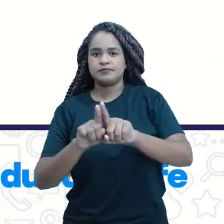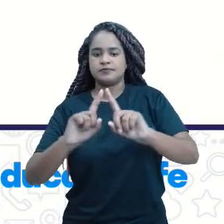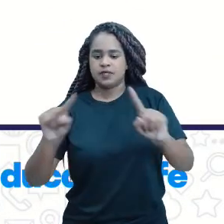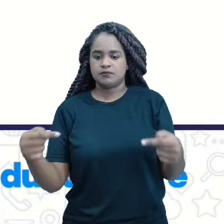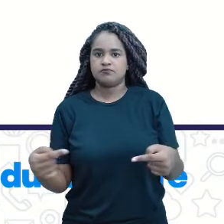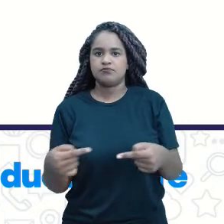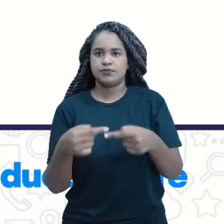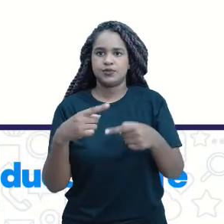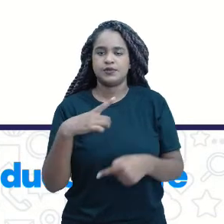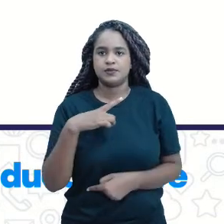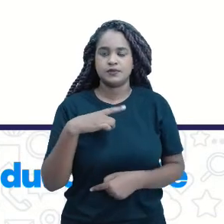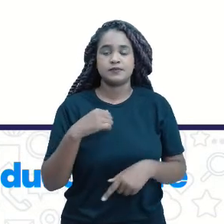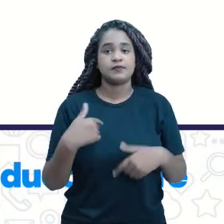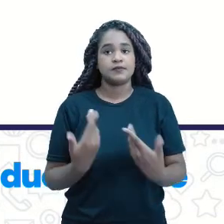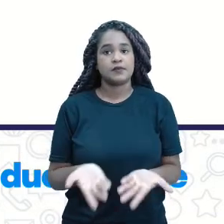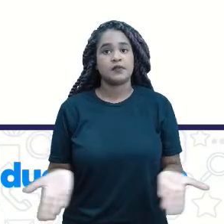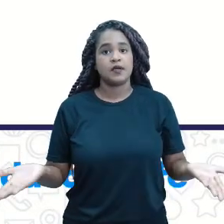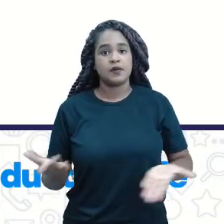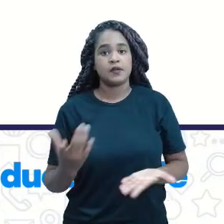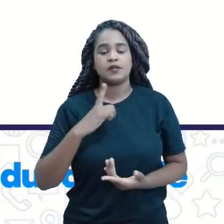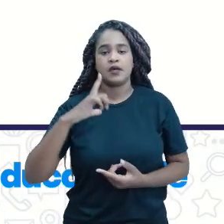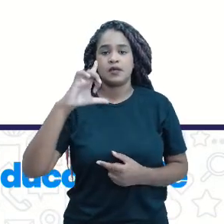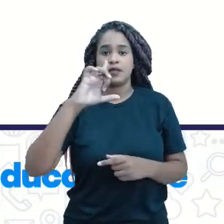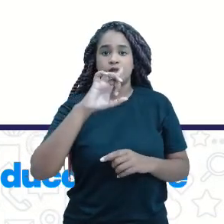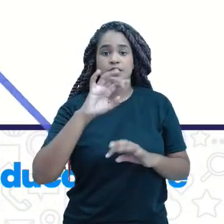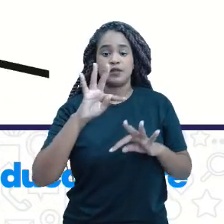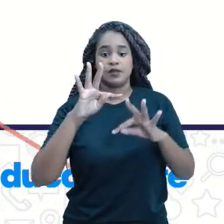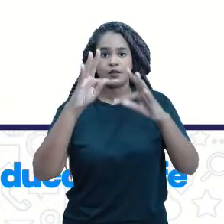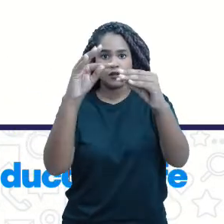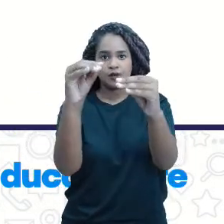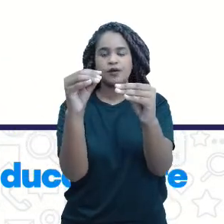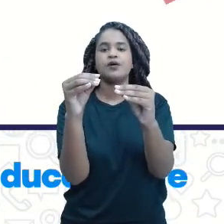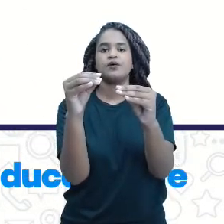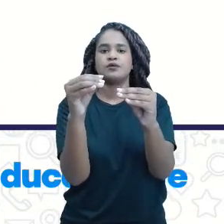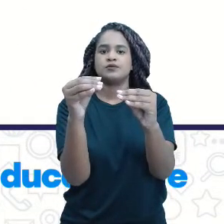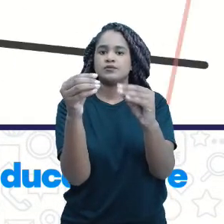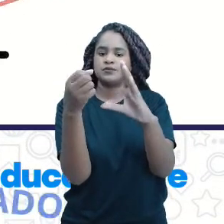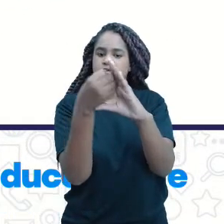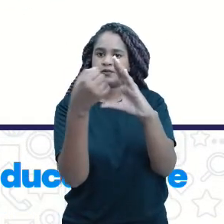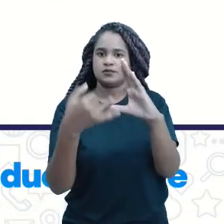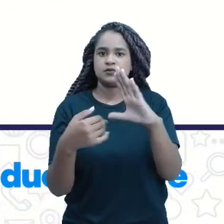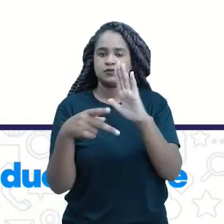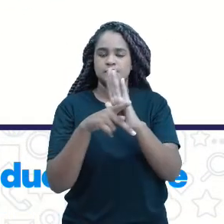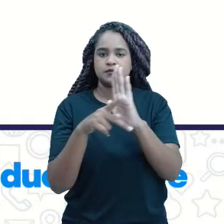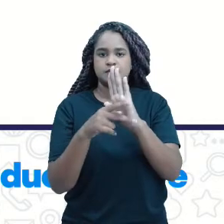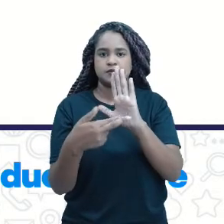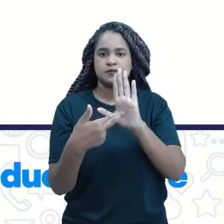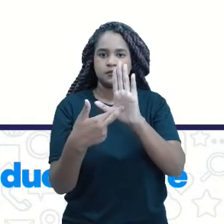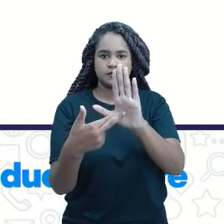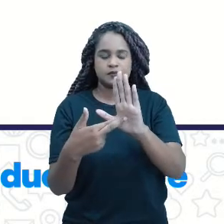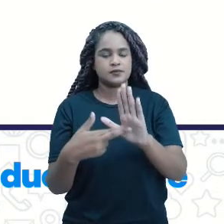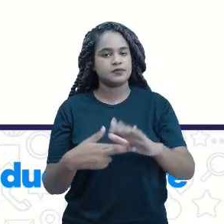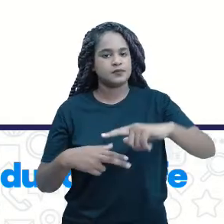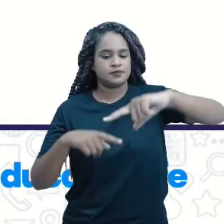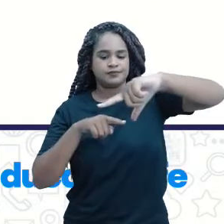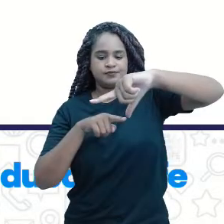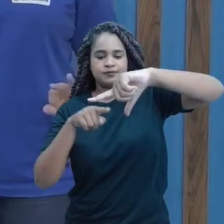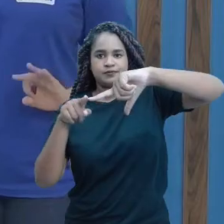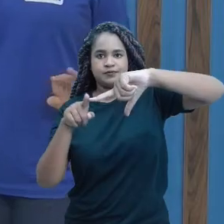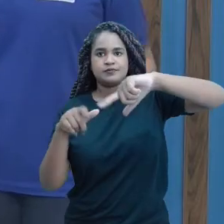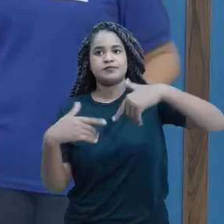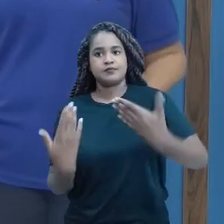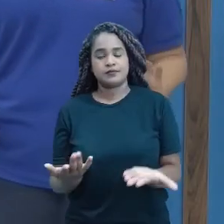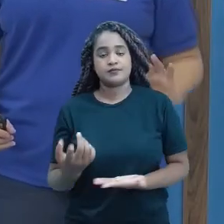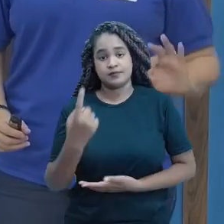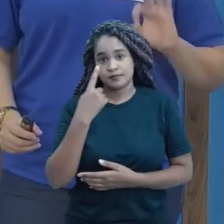perdão. E agora a gente tem todos os elementos sendo representados nesse triângulo, beleza? Aí é onde mora